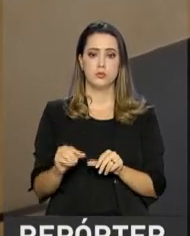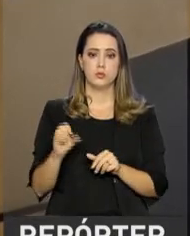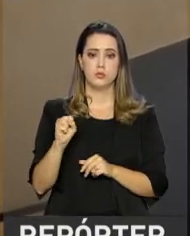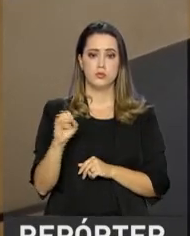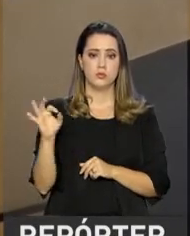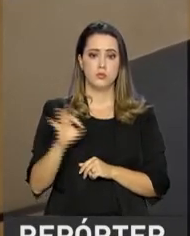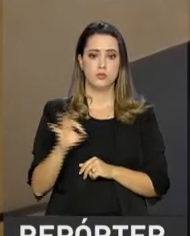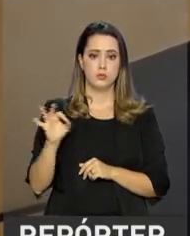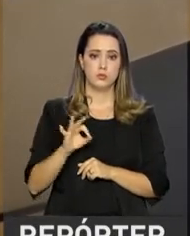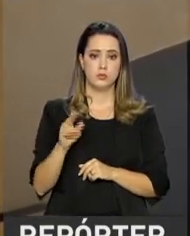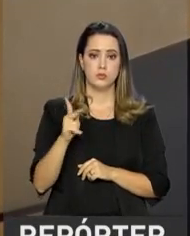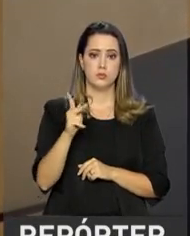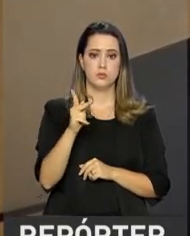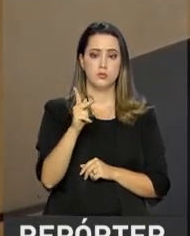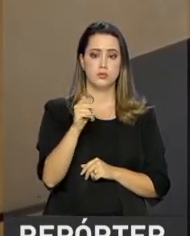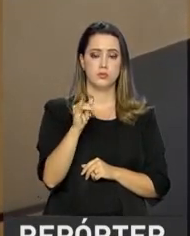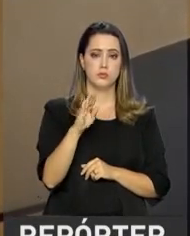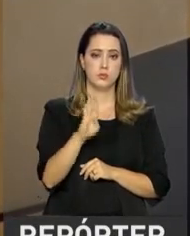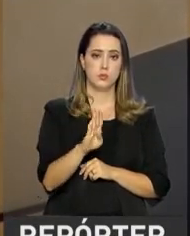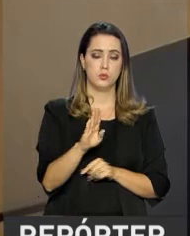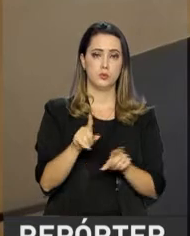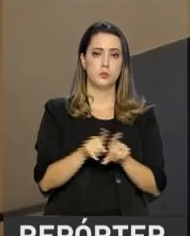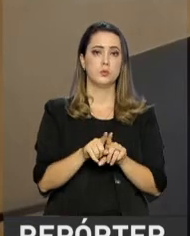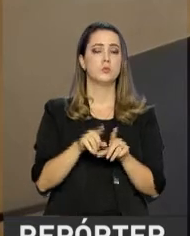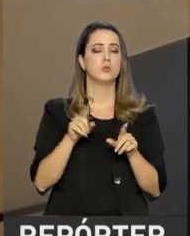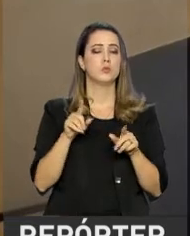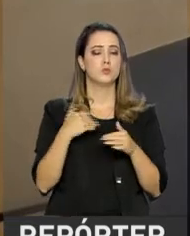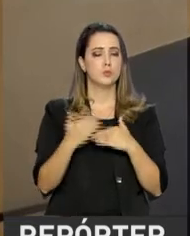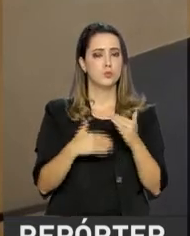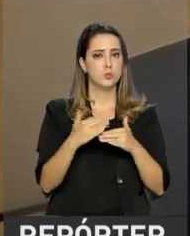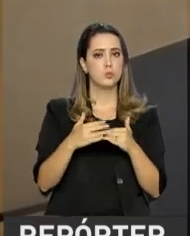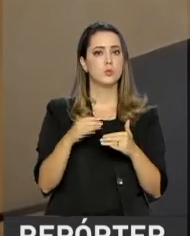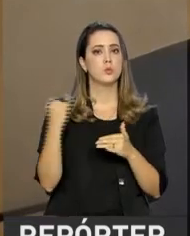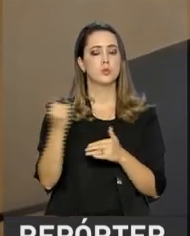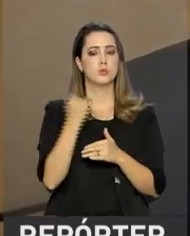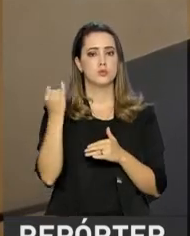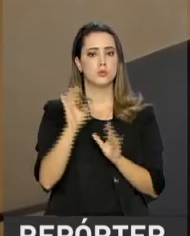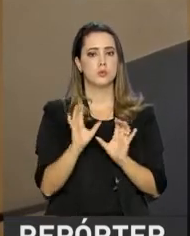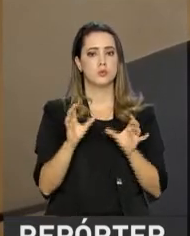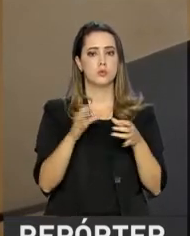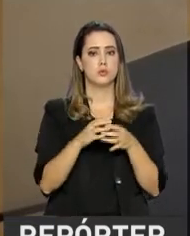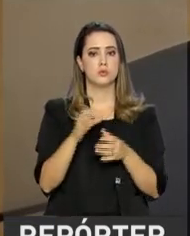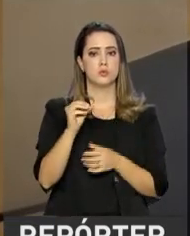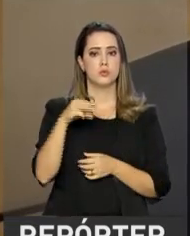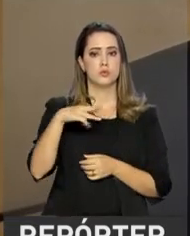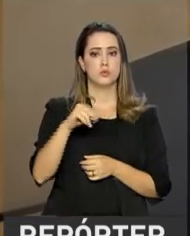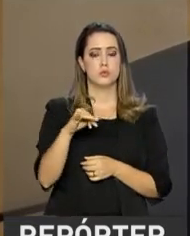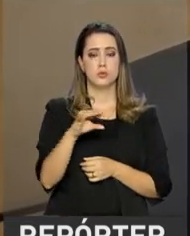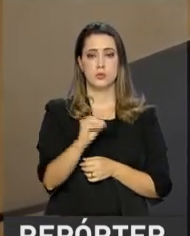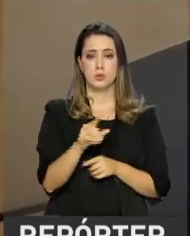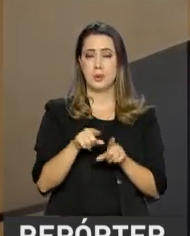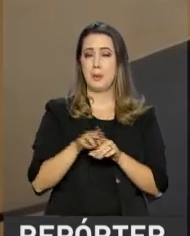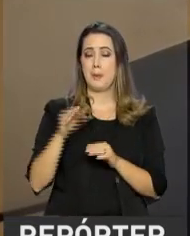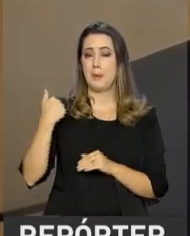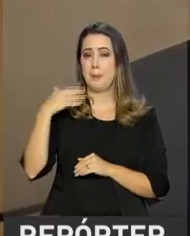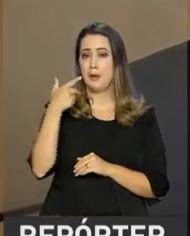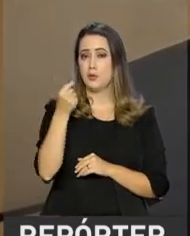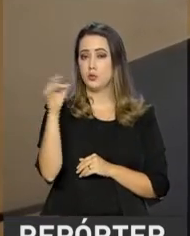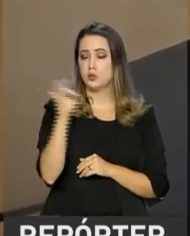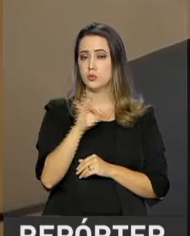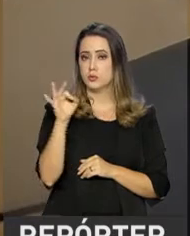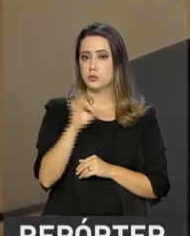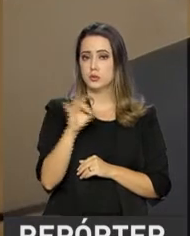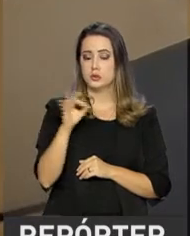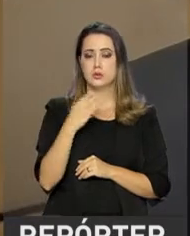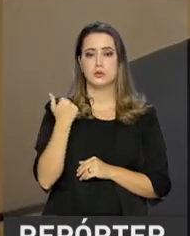por cento no pib e uma queda em segmentos importantes do comércio de mais de 20% nestes